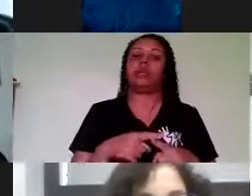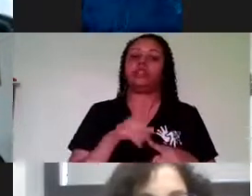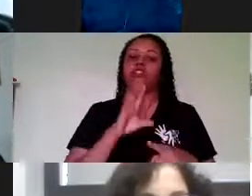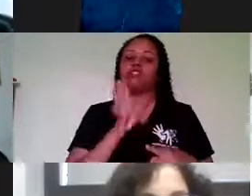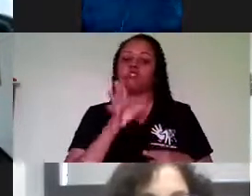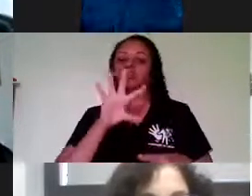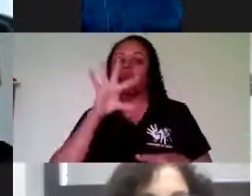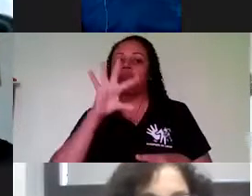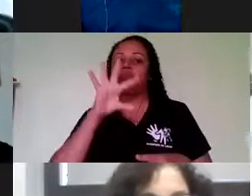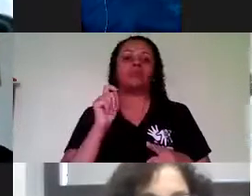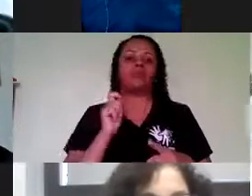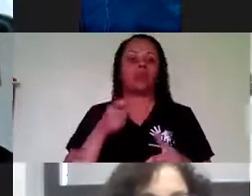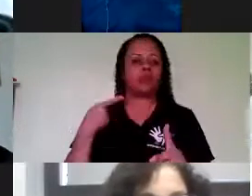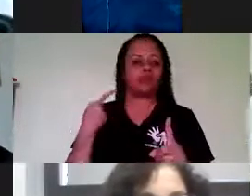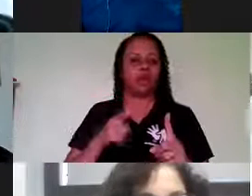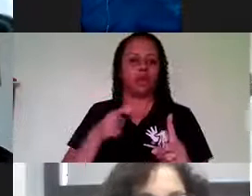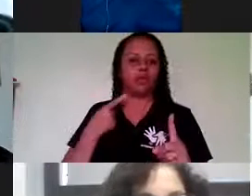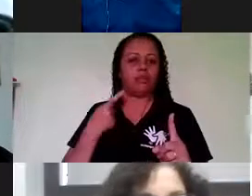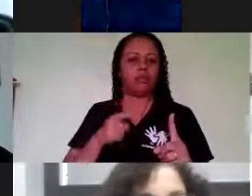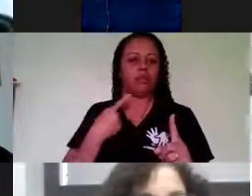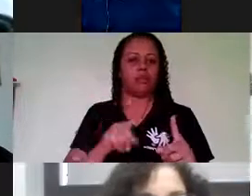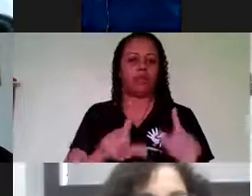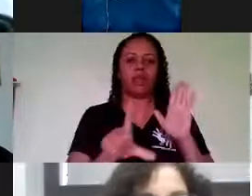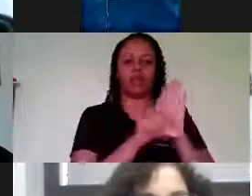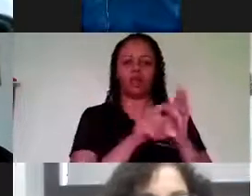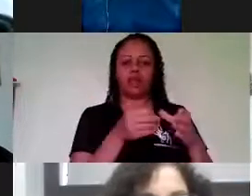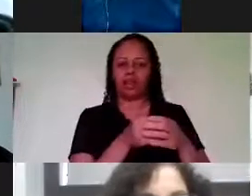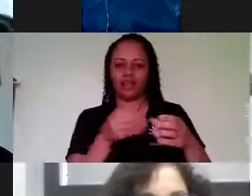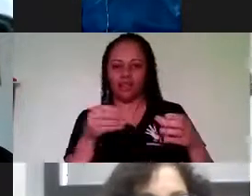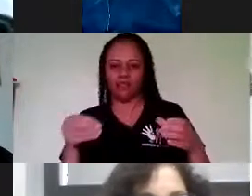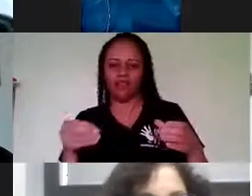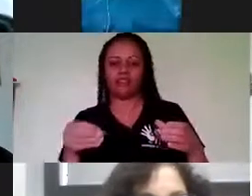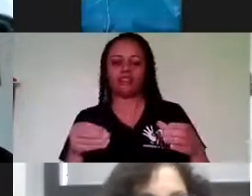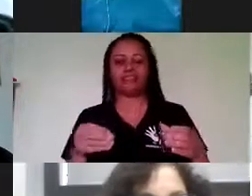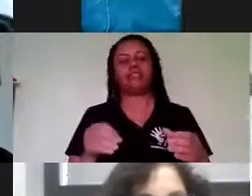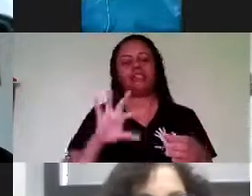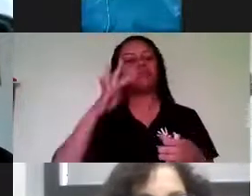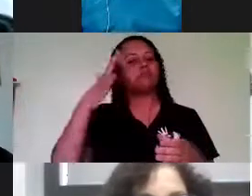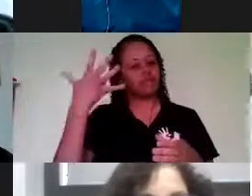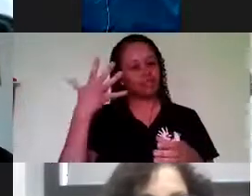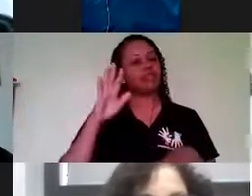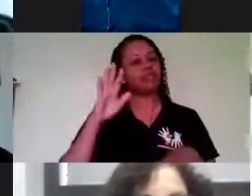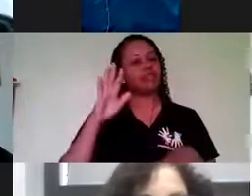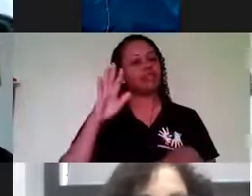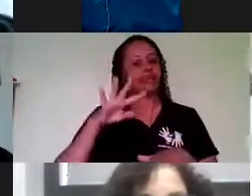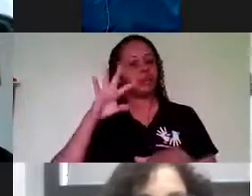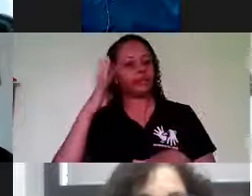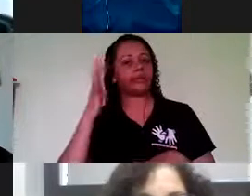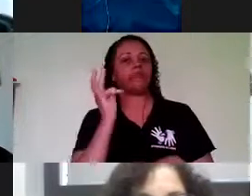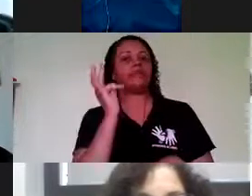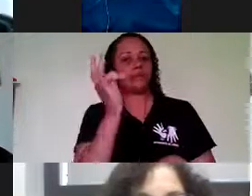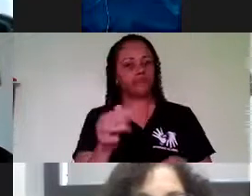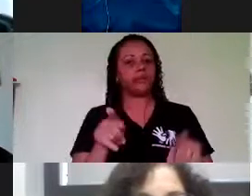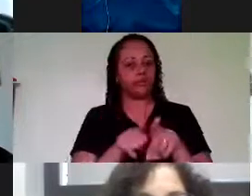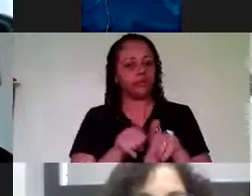2 anos, com certeza virão outros aí nos próximos 2 ainda, talvez esse ano e no próximo. Então, temos que estar vigilantes, mas é